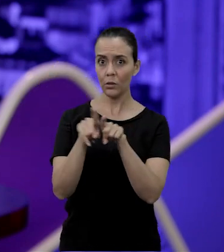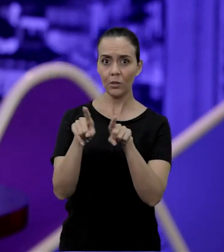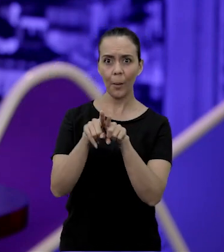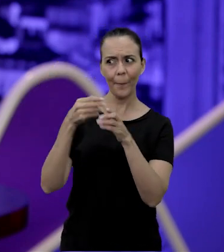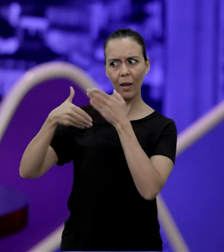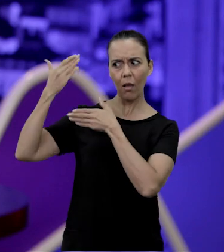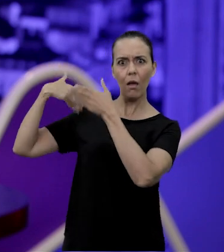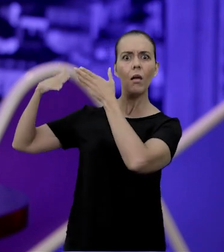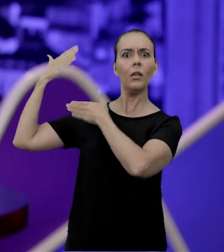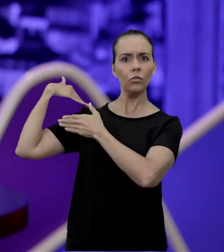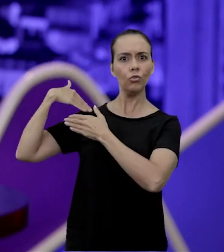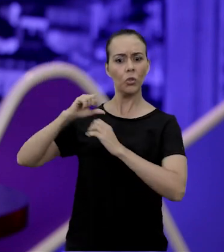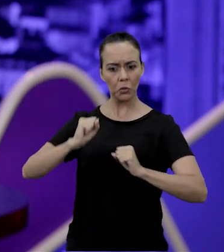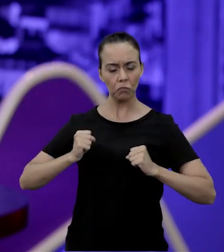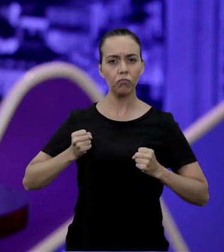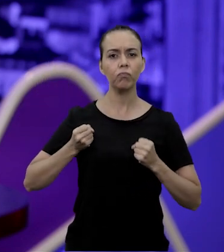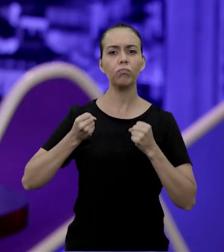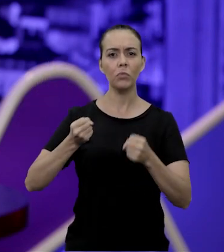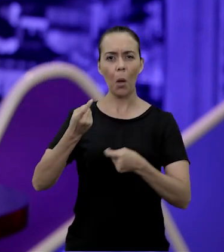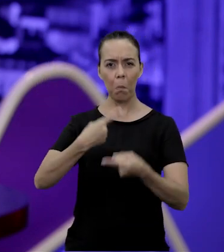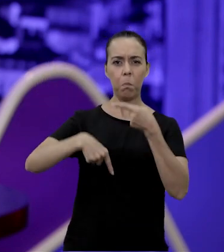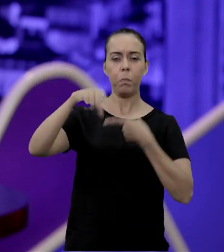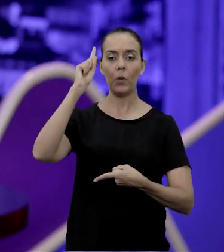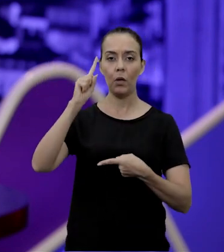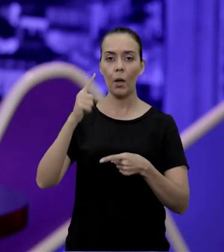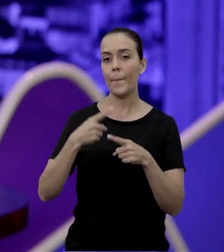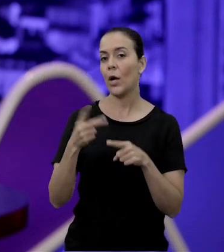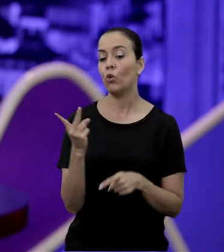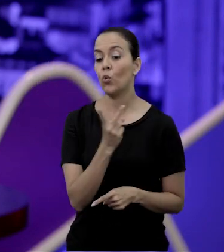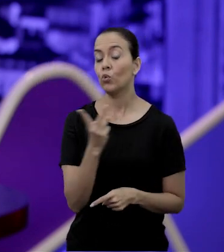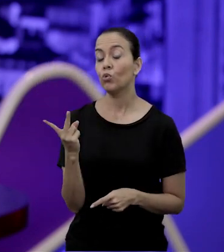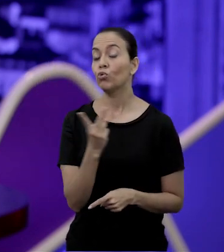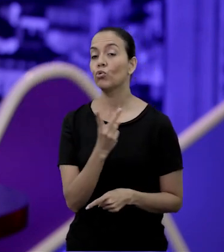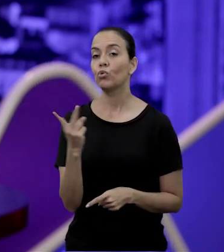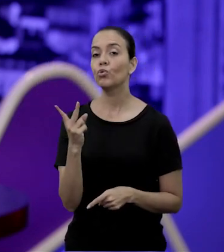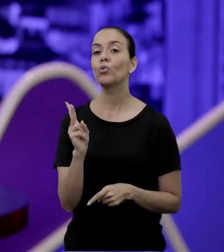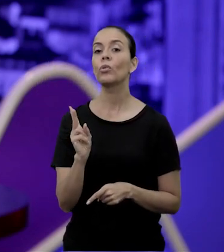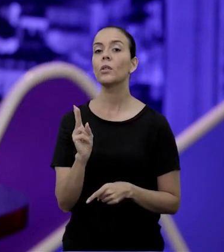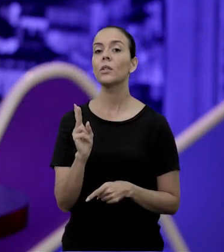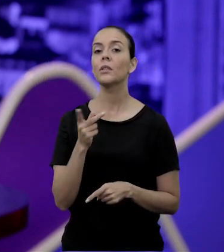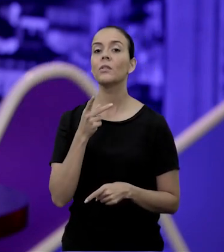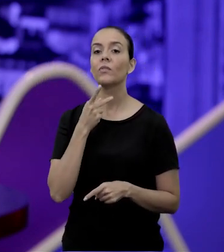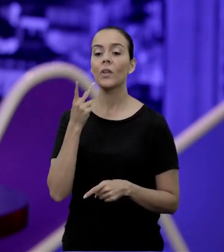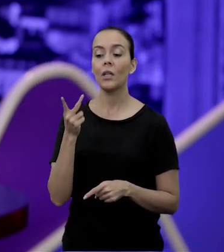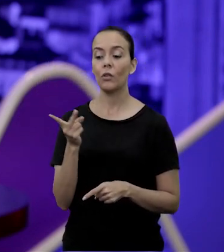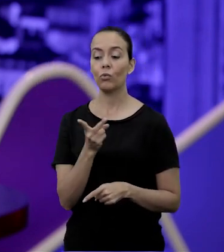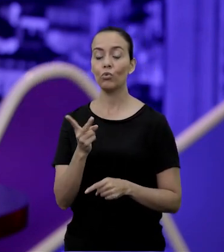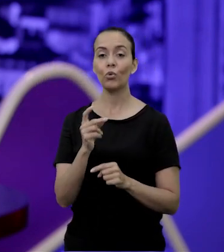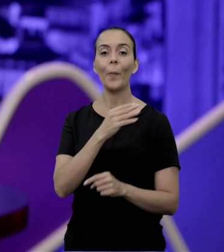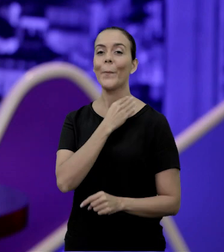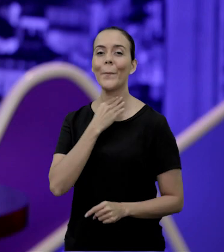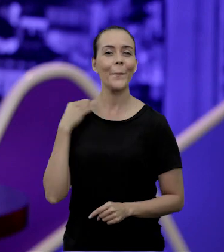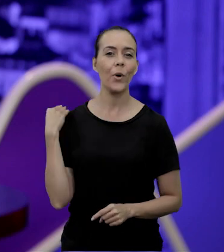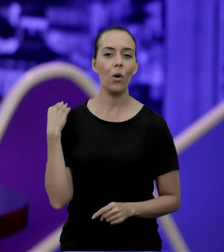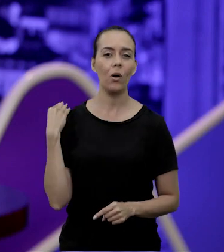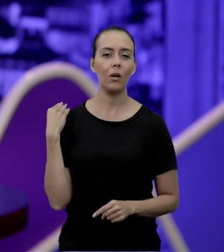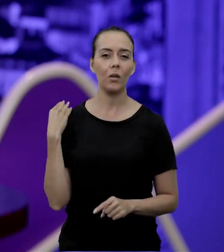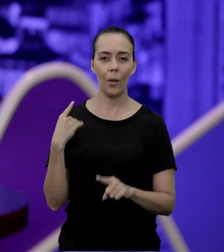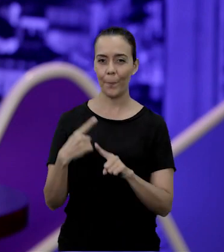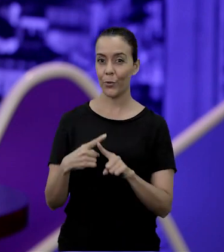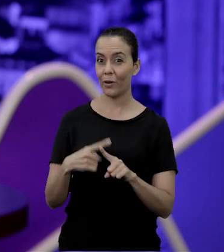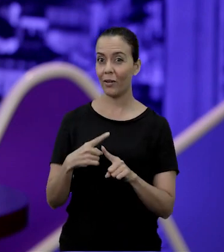tempo e foram ambos condenados à morte pelos seus